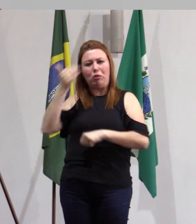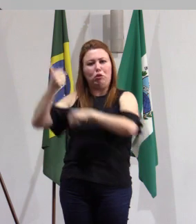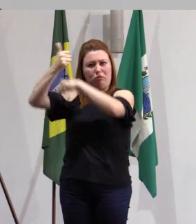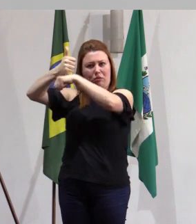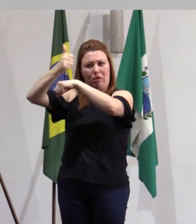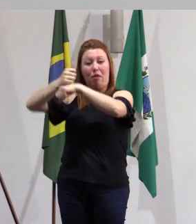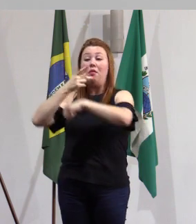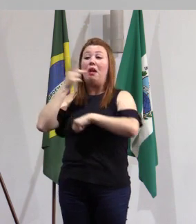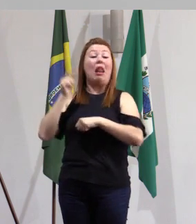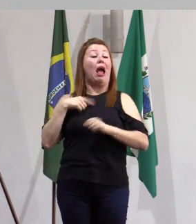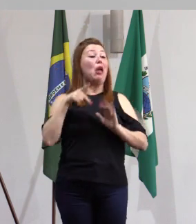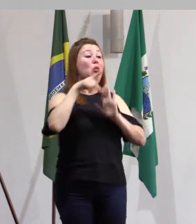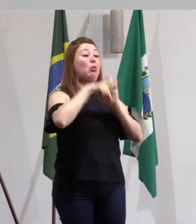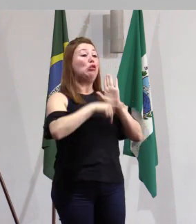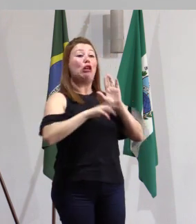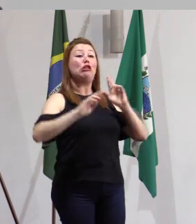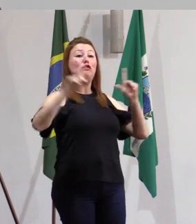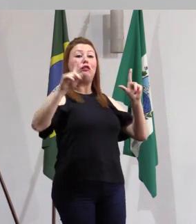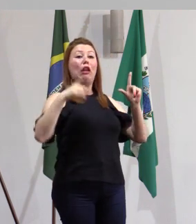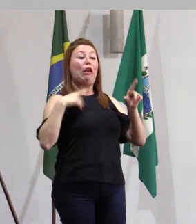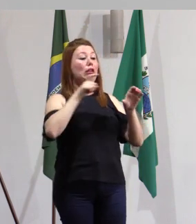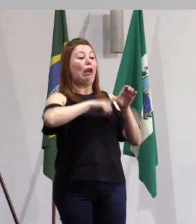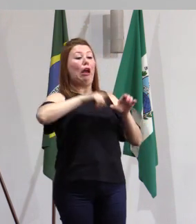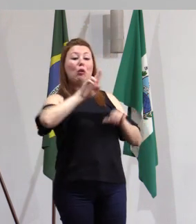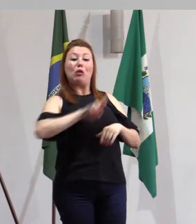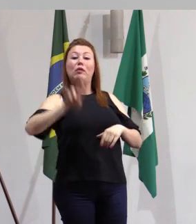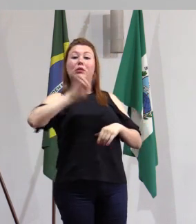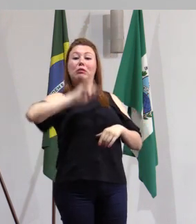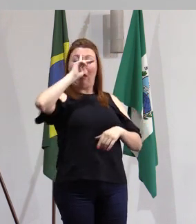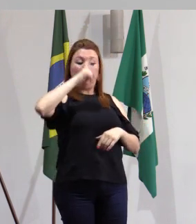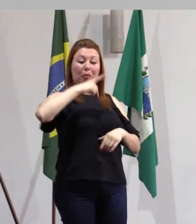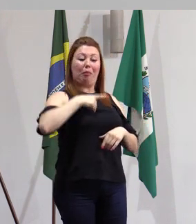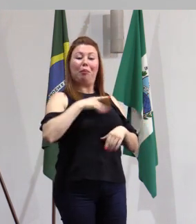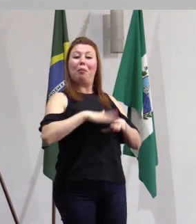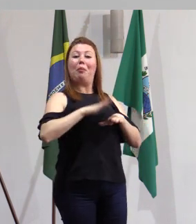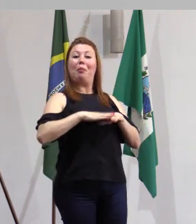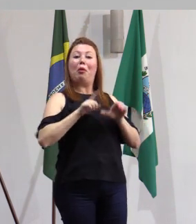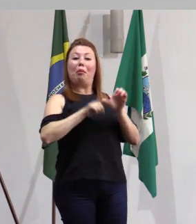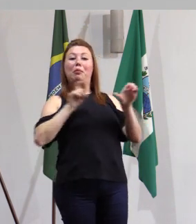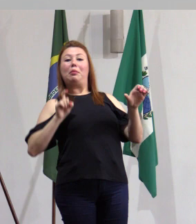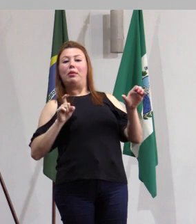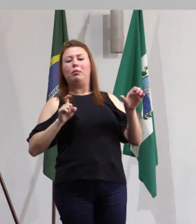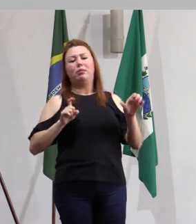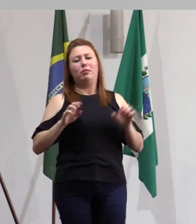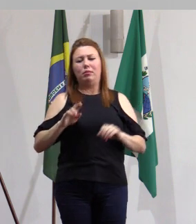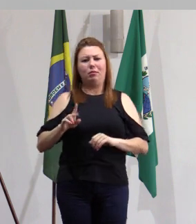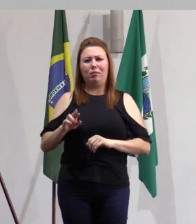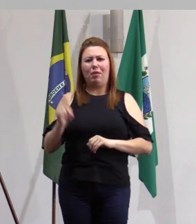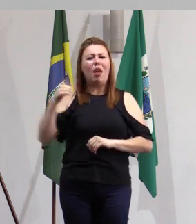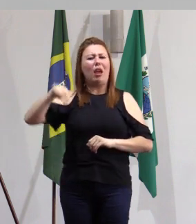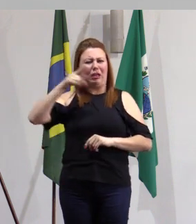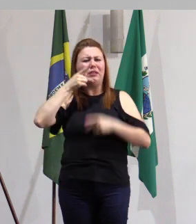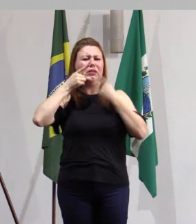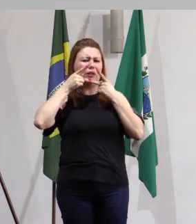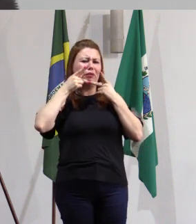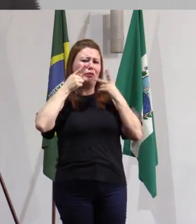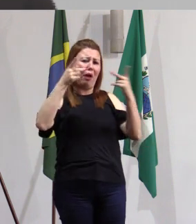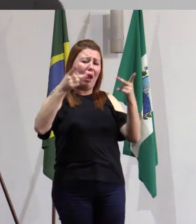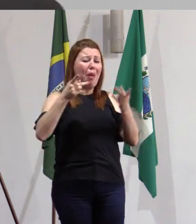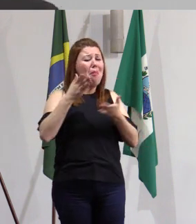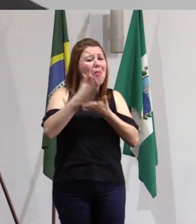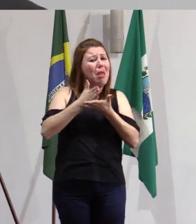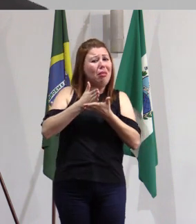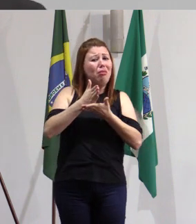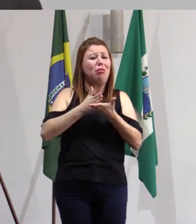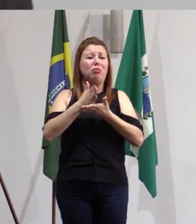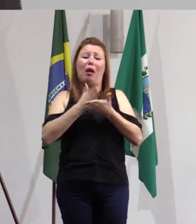plano é o contrário, é para dar mais autonomia. Claro, existe muito essa premissa, ela é parcialmente verdadeira, que se vem